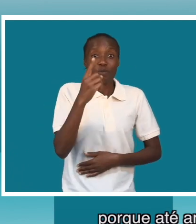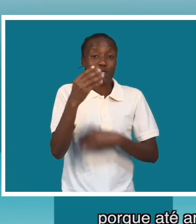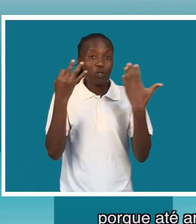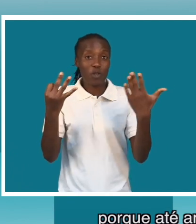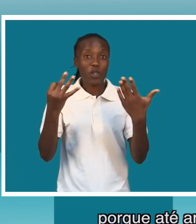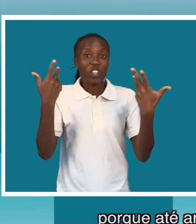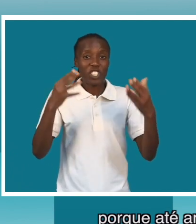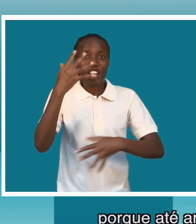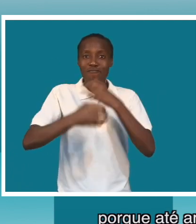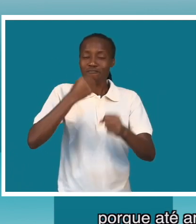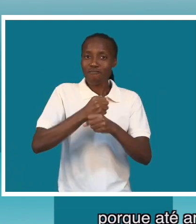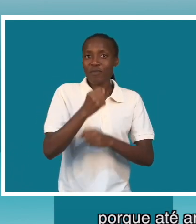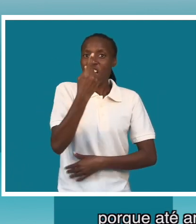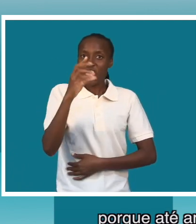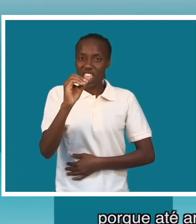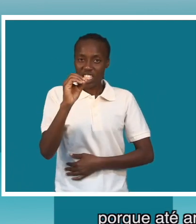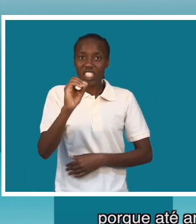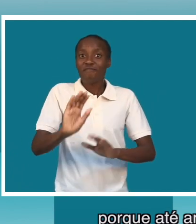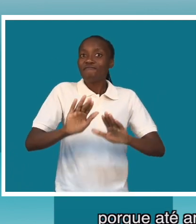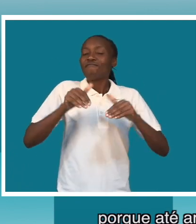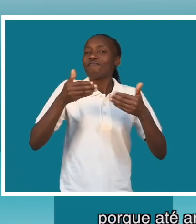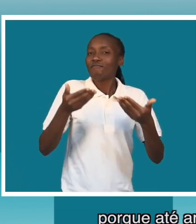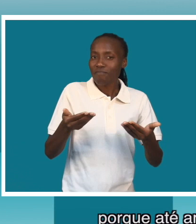2018, completamos 10 anos